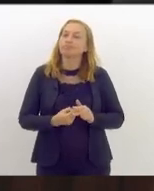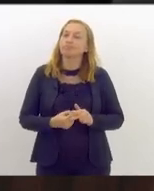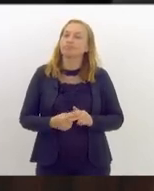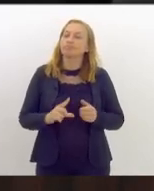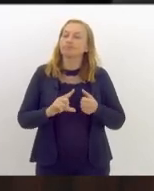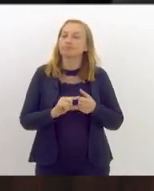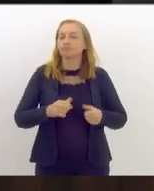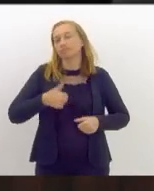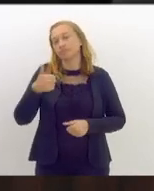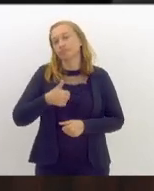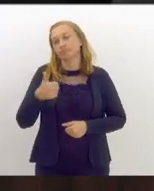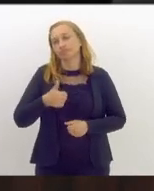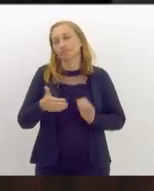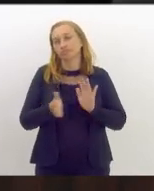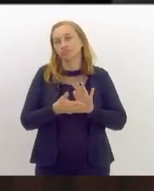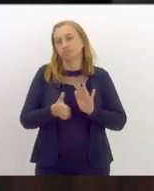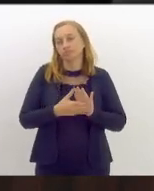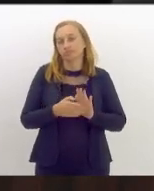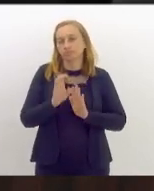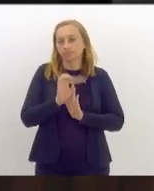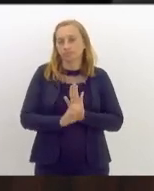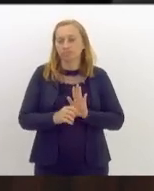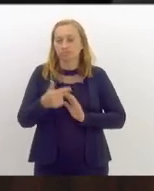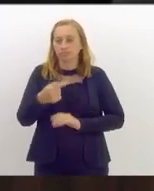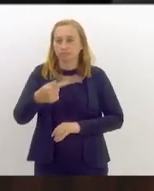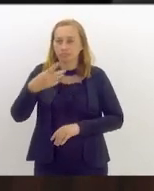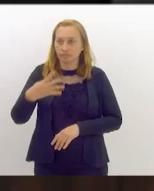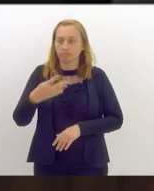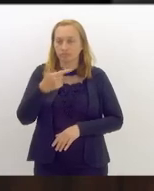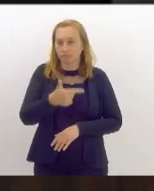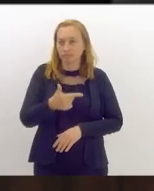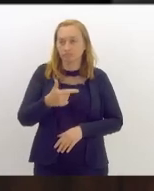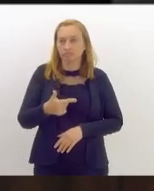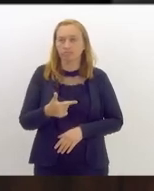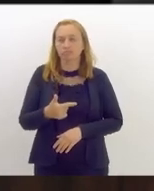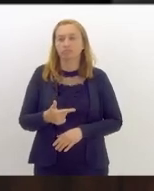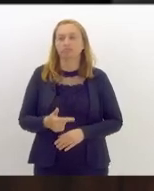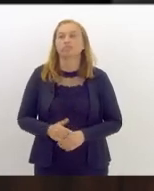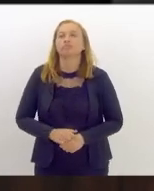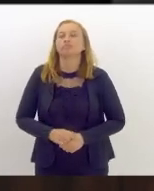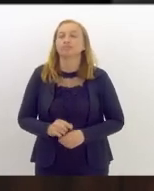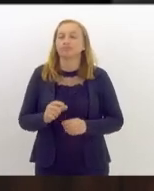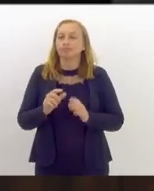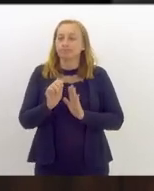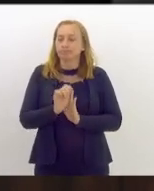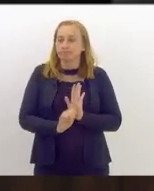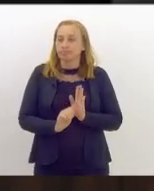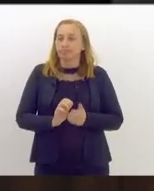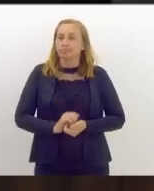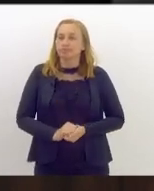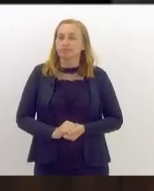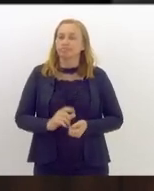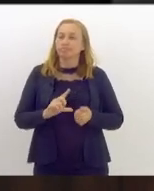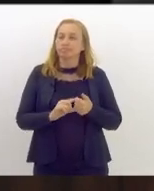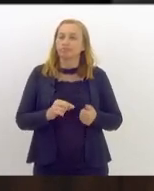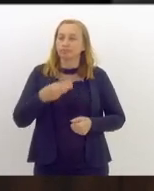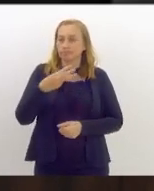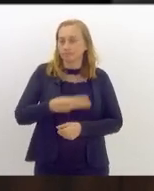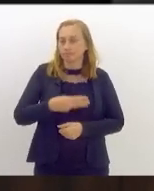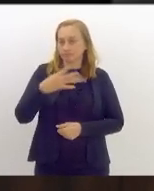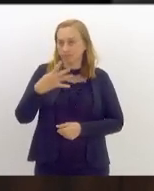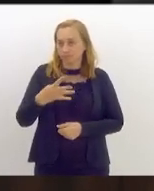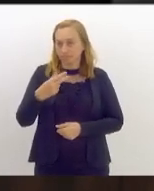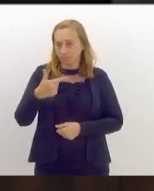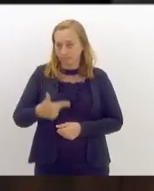o artigo primeiro da proposta emenda constitucional número 74 22 passando a vigorar com a seguinte redação o artigo 32